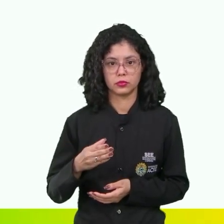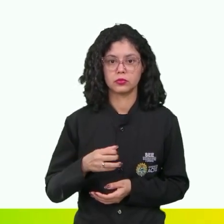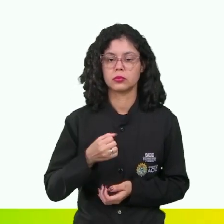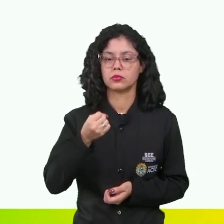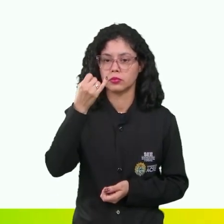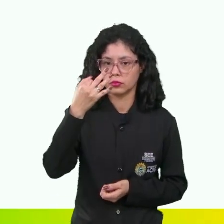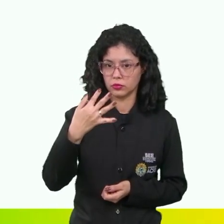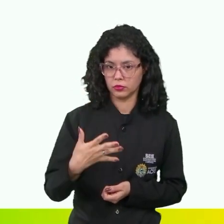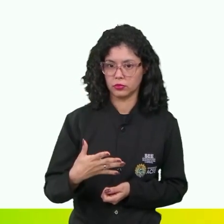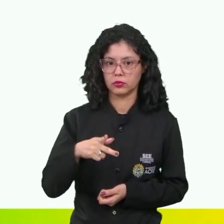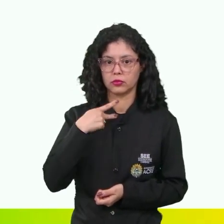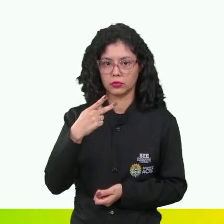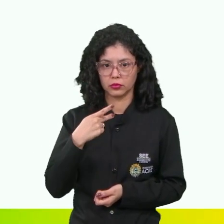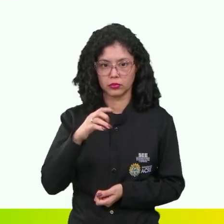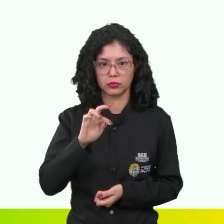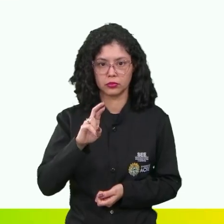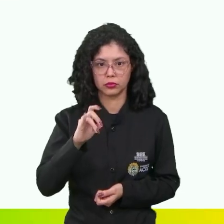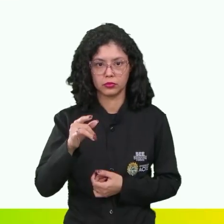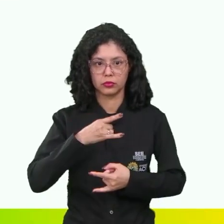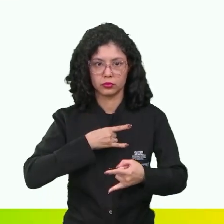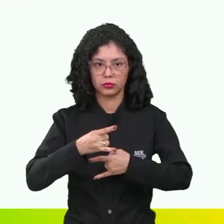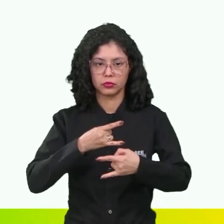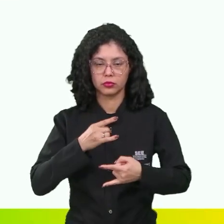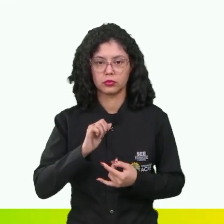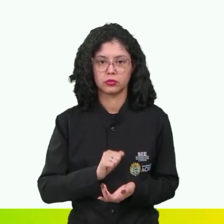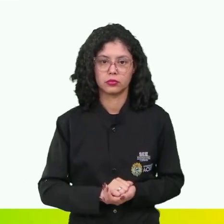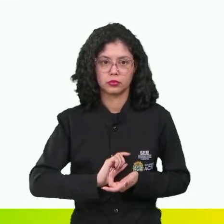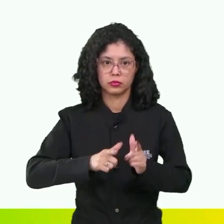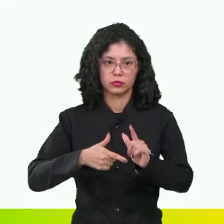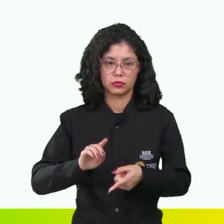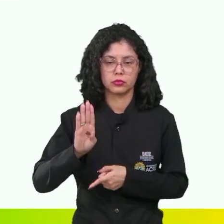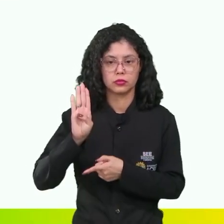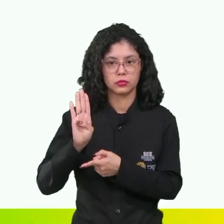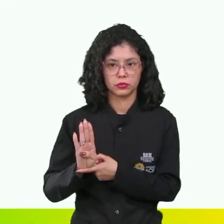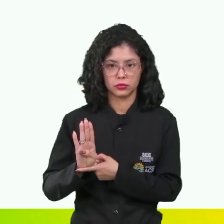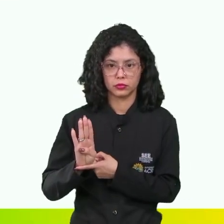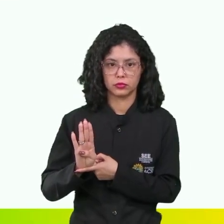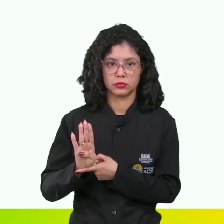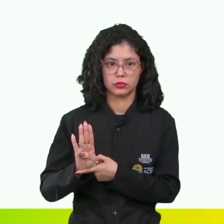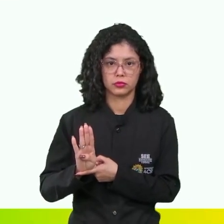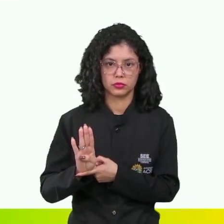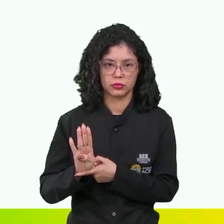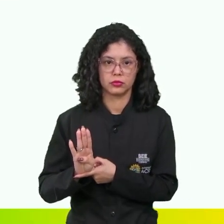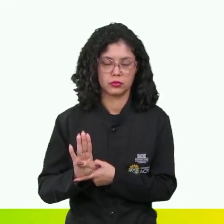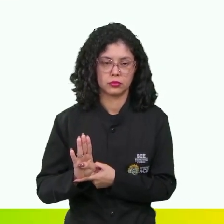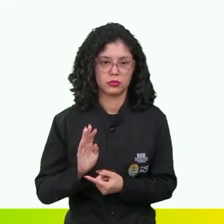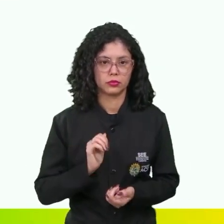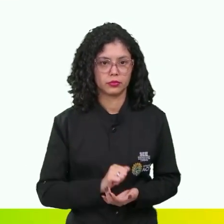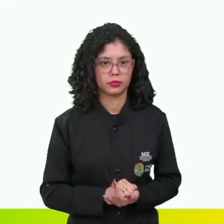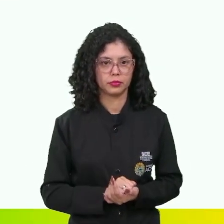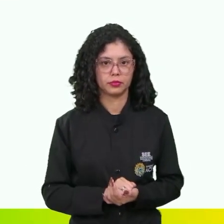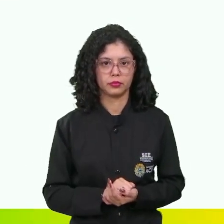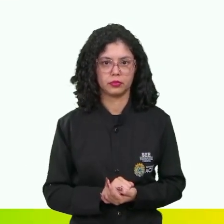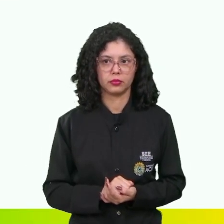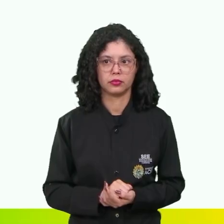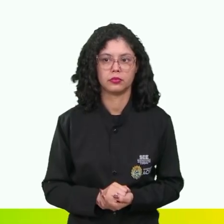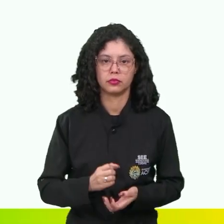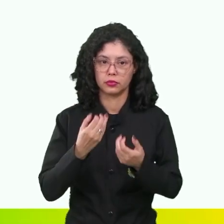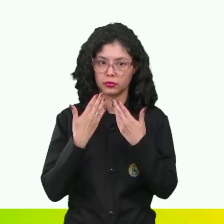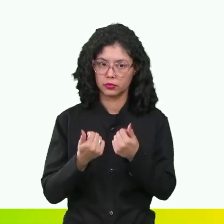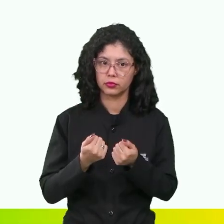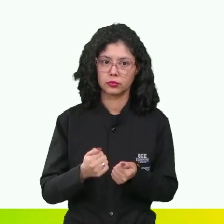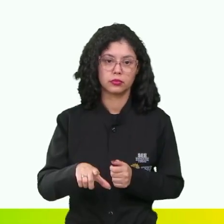de comentários em fóruns online? Então, a nossa resposta aqui é a letra B, tá,